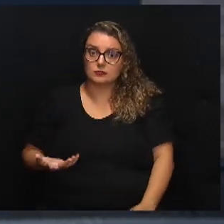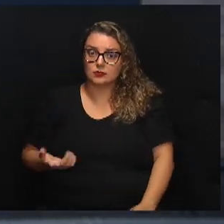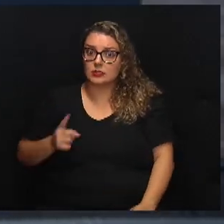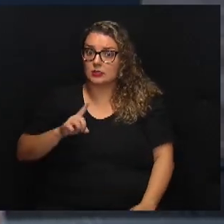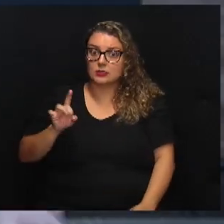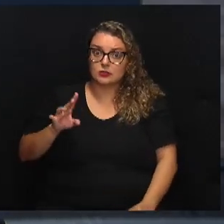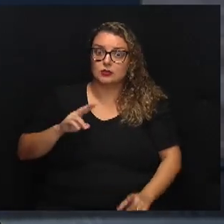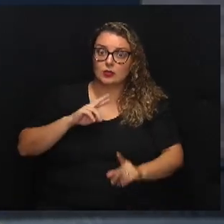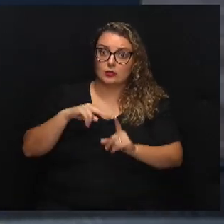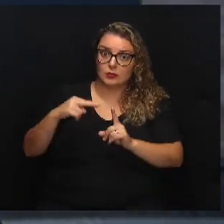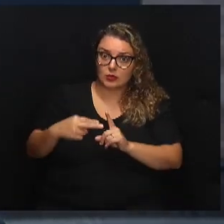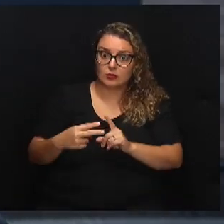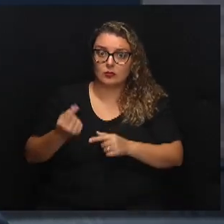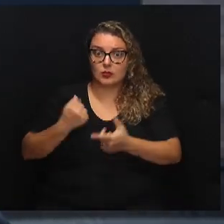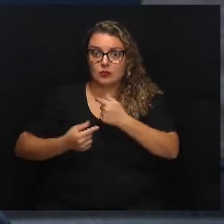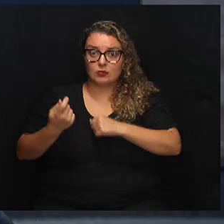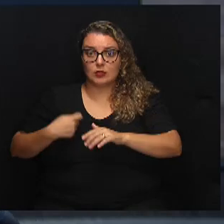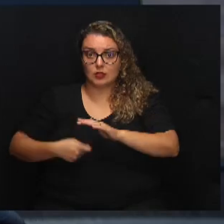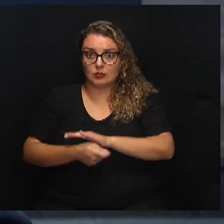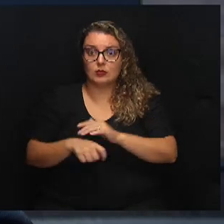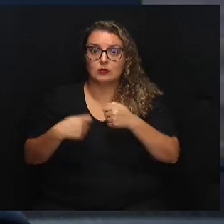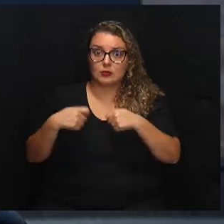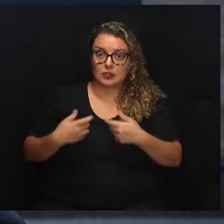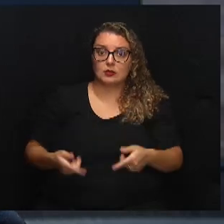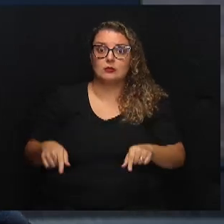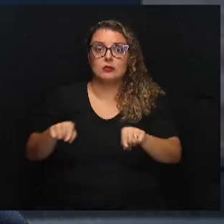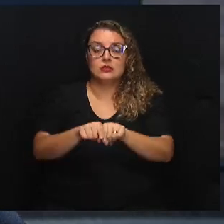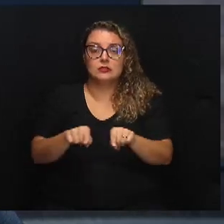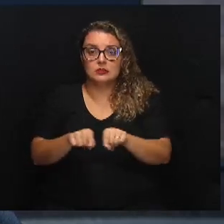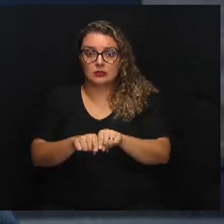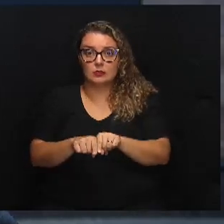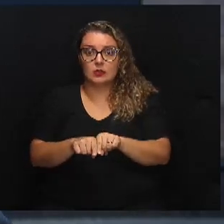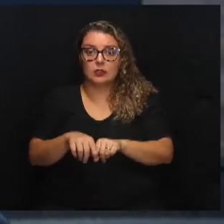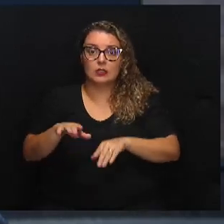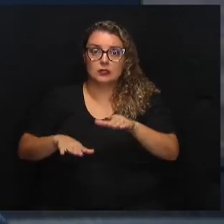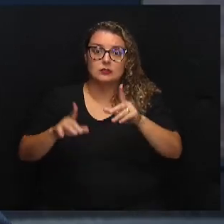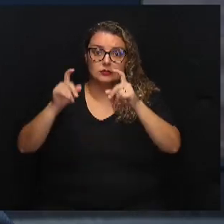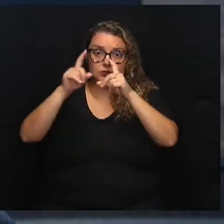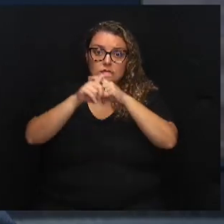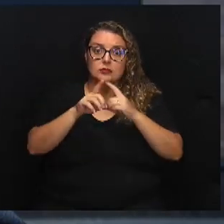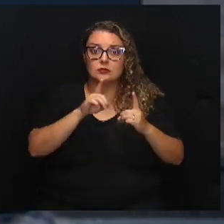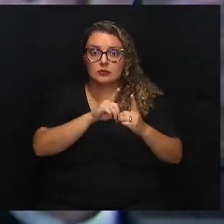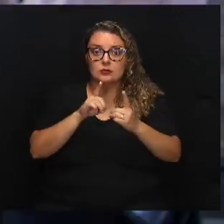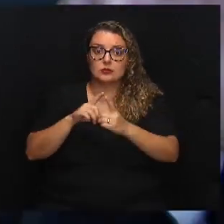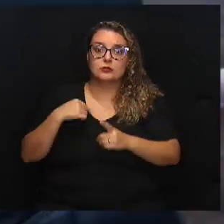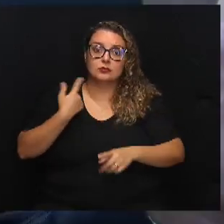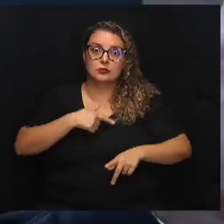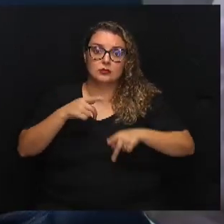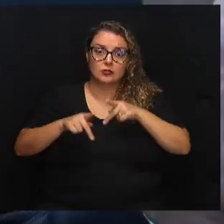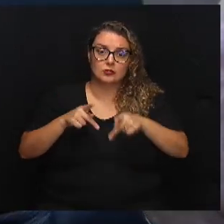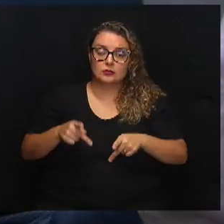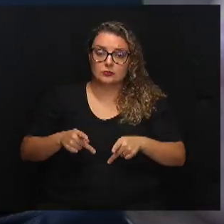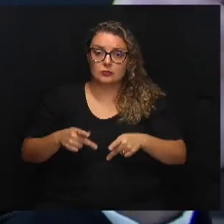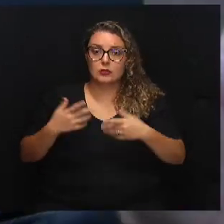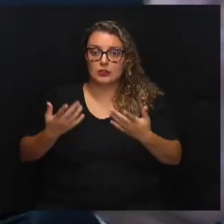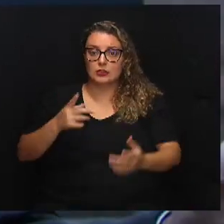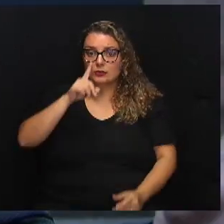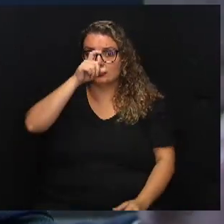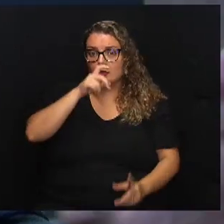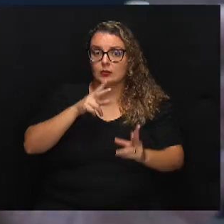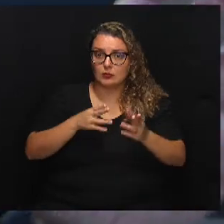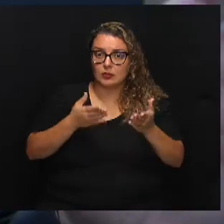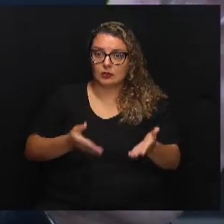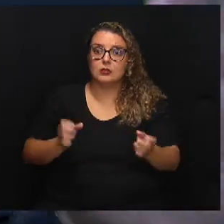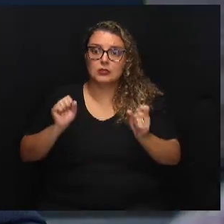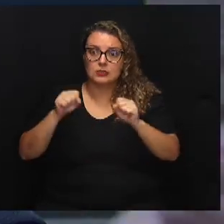do ponto de vista do investimento que tem que ser feito, também às vezes dificulta o atendimento da nossa população. Então, um hospital como esse vai